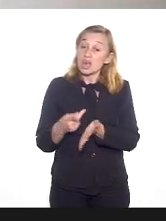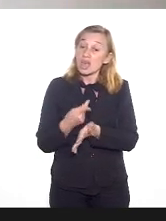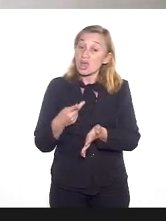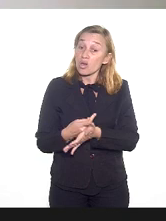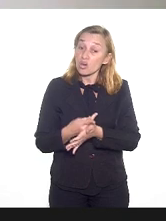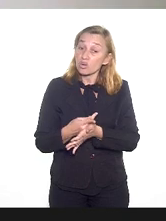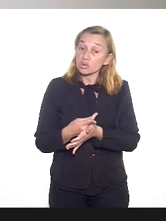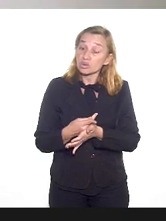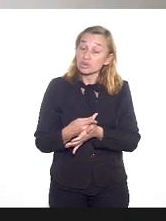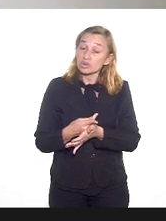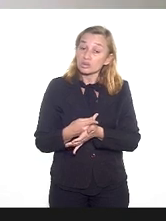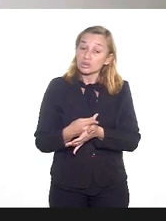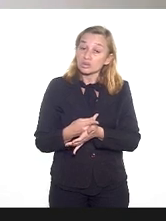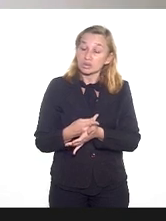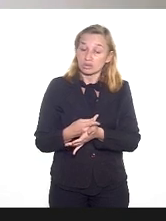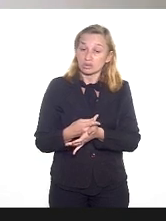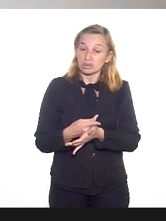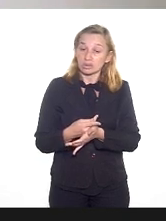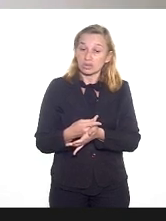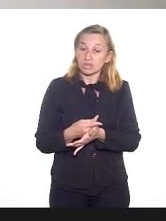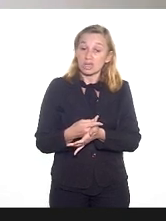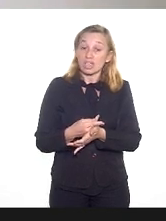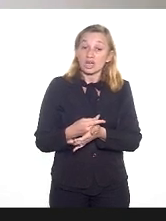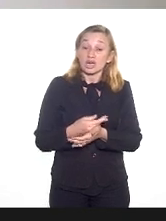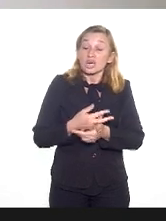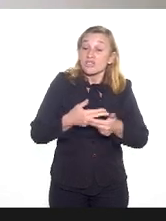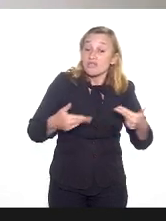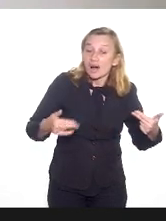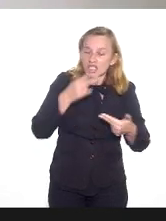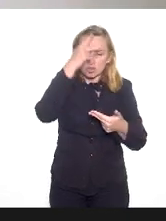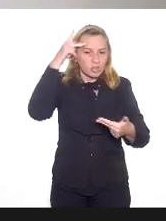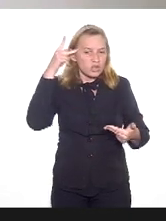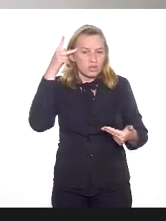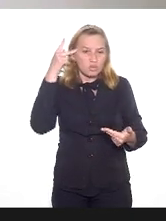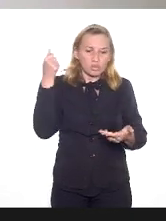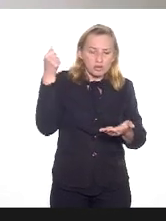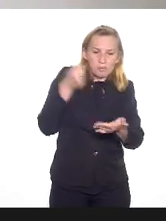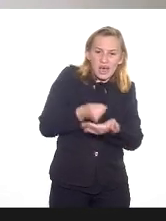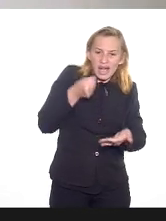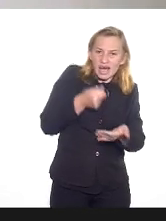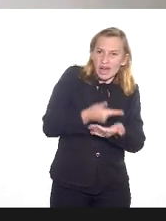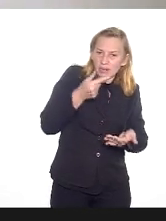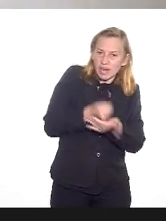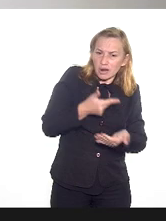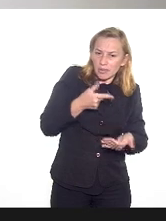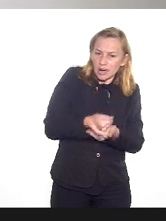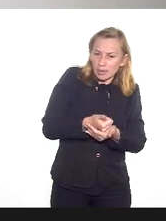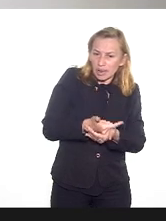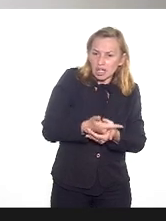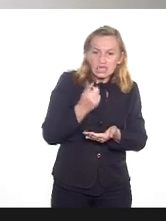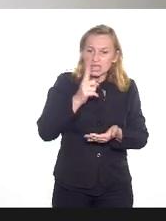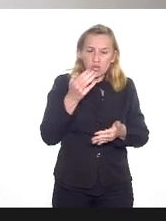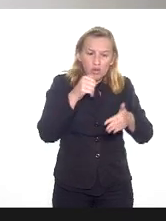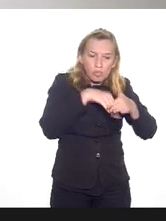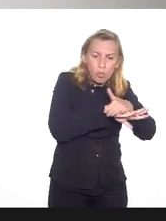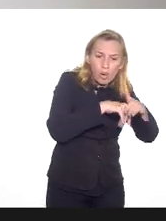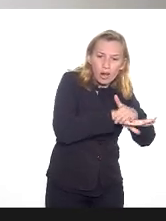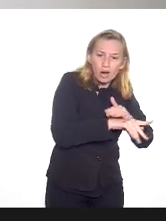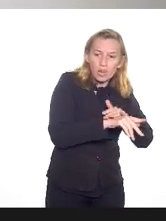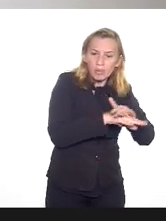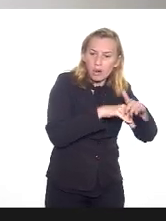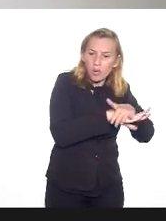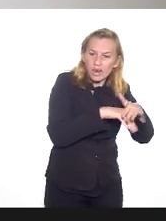da contribuição desses servidores que nunca foram para uma poupança, e não foram para uma poupança ou para uma reserva. Por